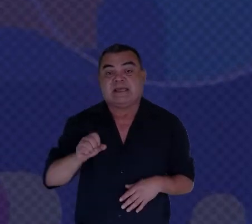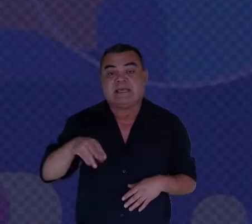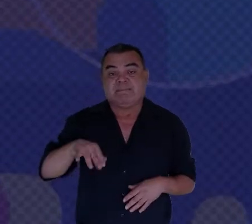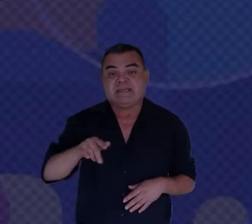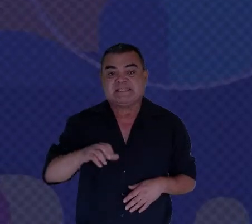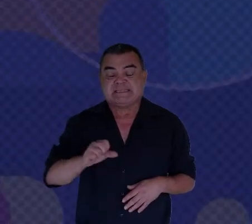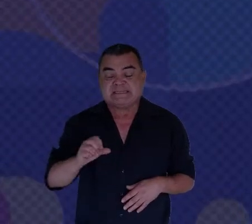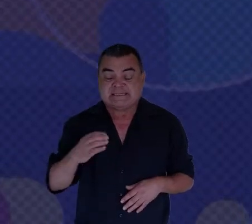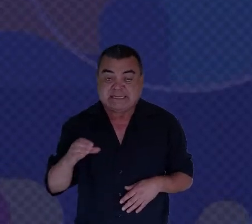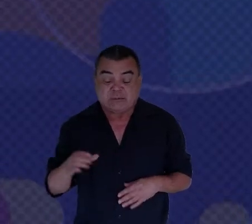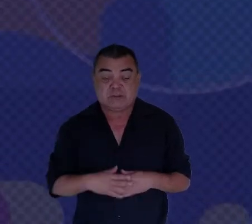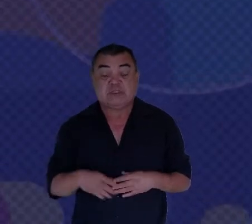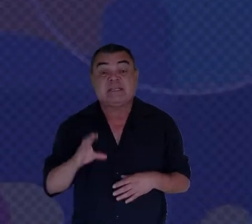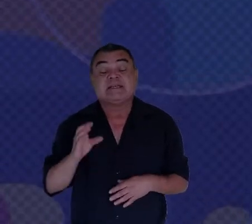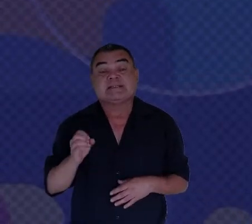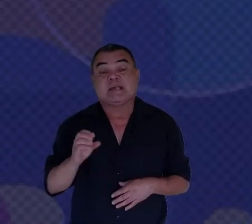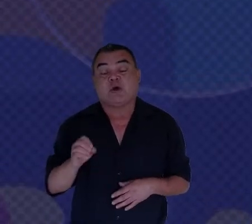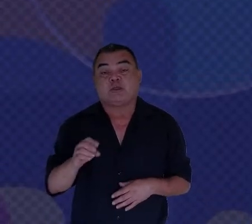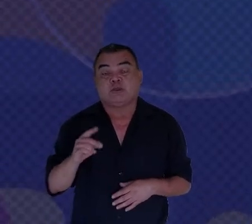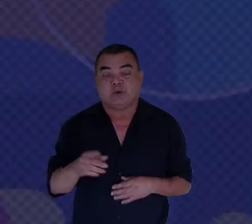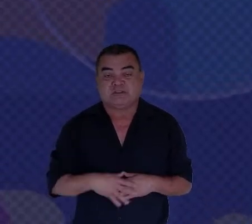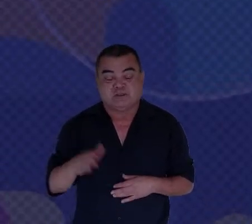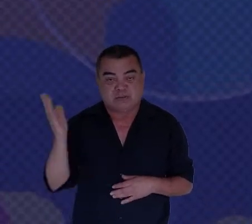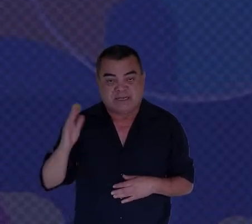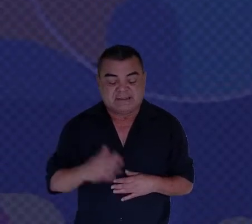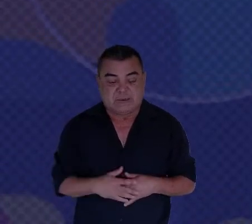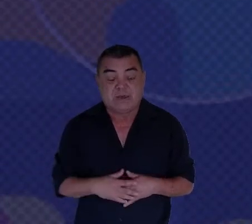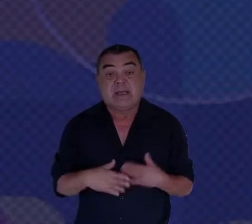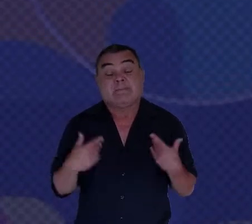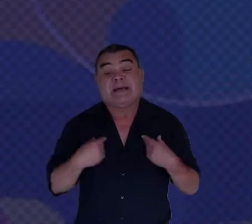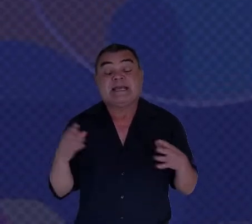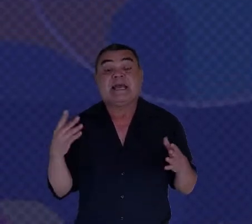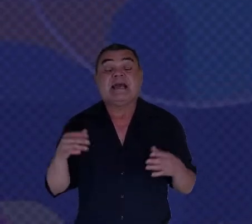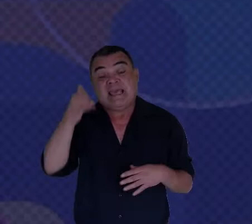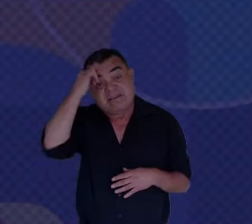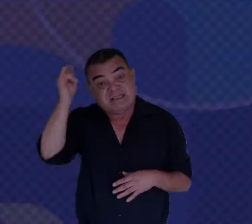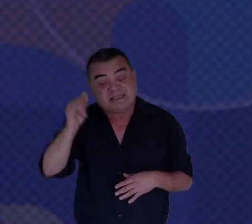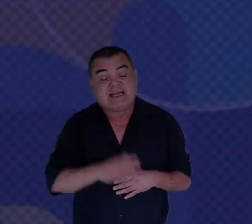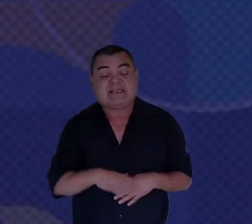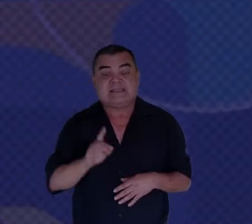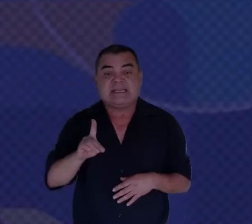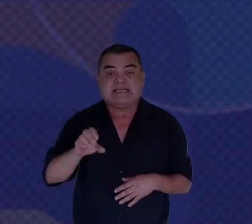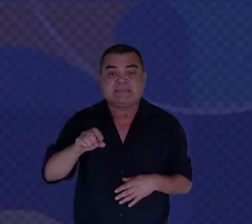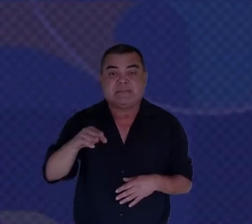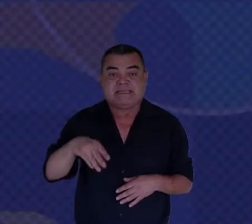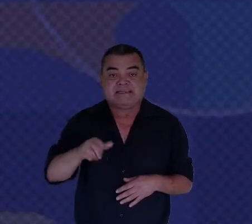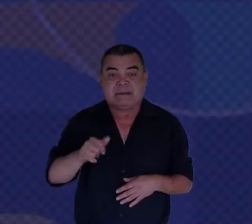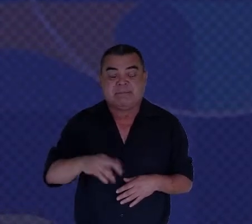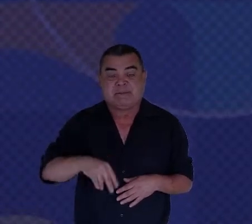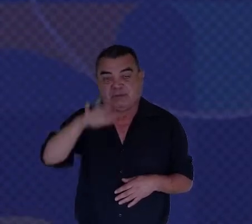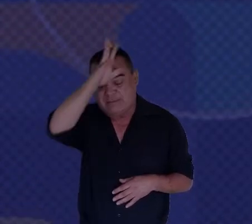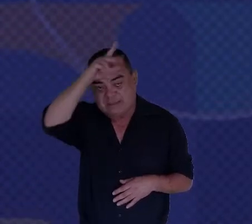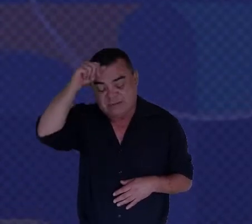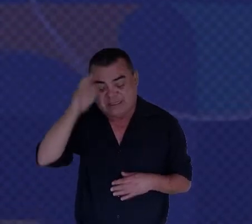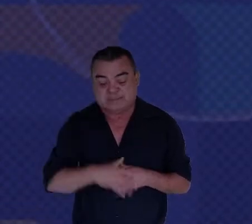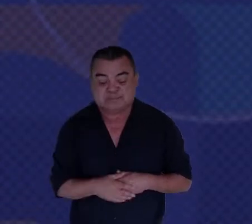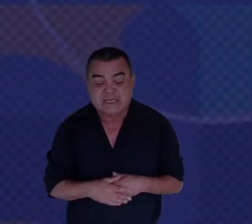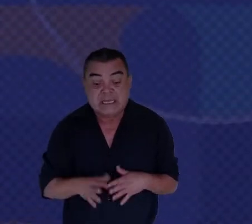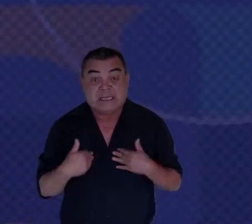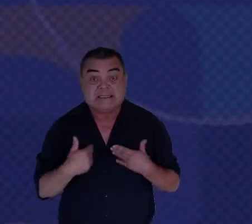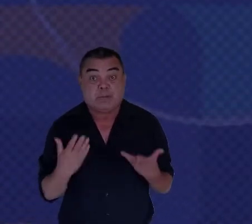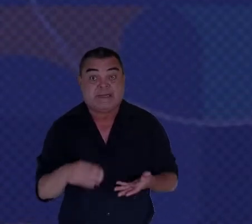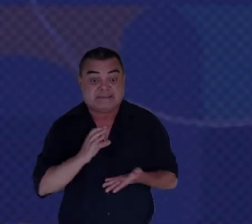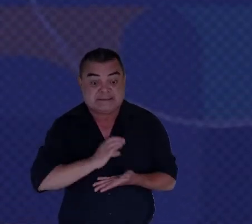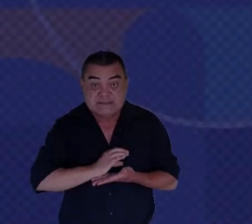Brasil que a ultima talento especial desmatamento da floresta amazônica o que tem um enorme potencial para atrair